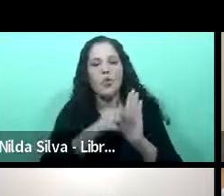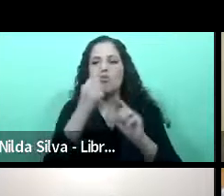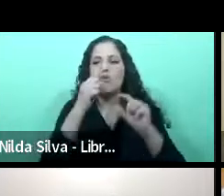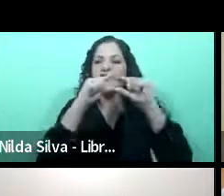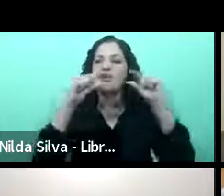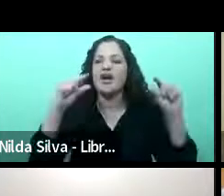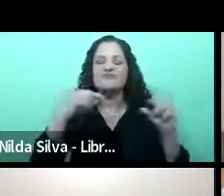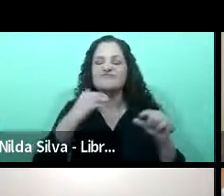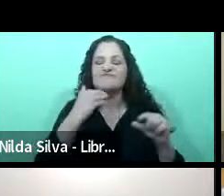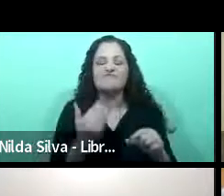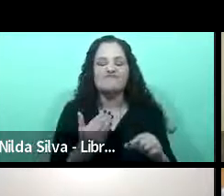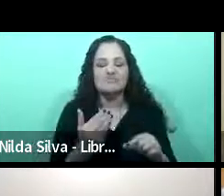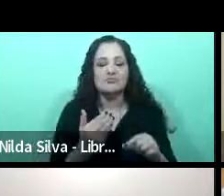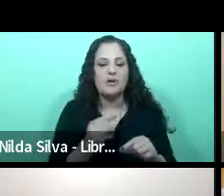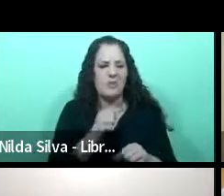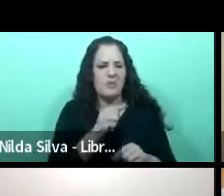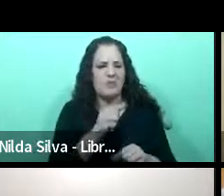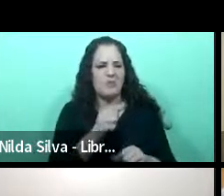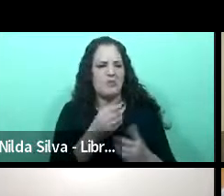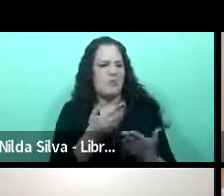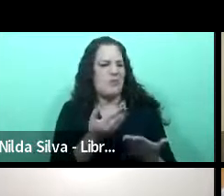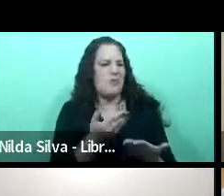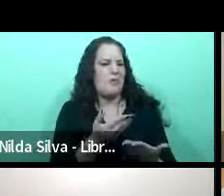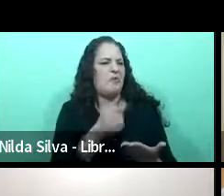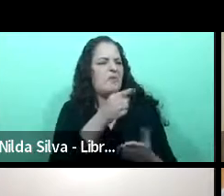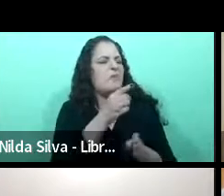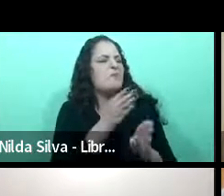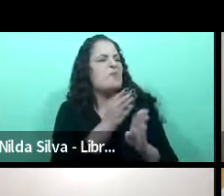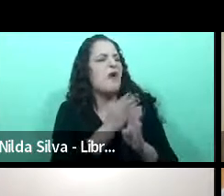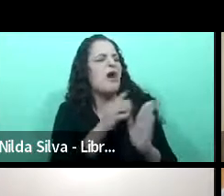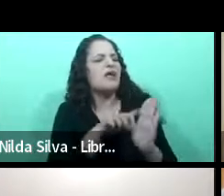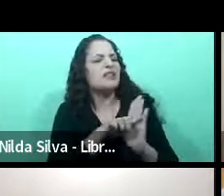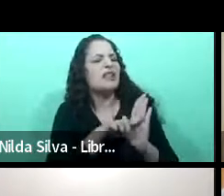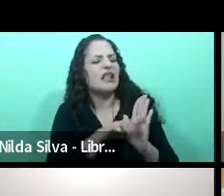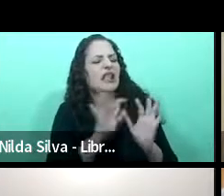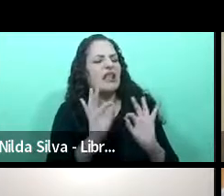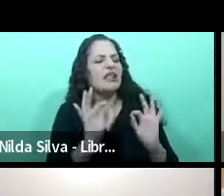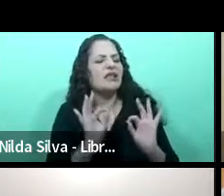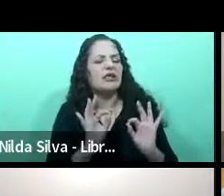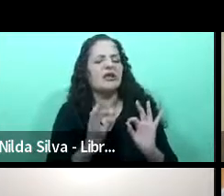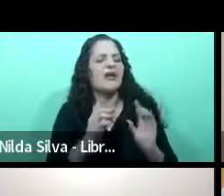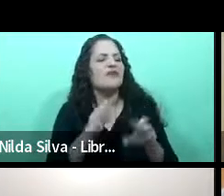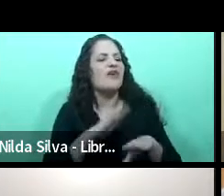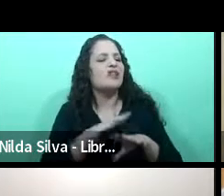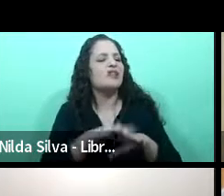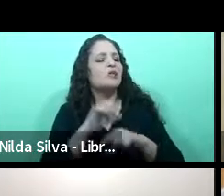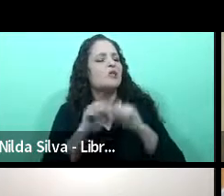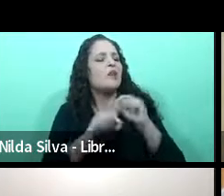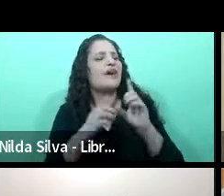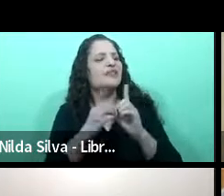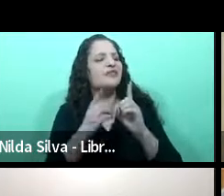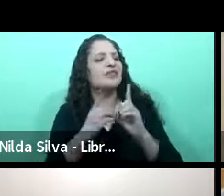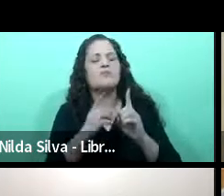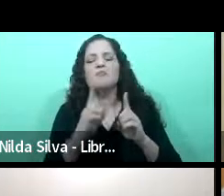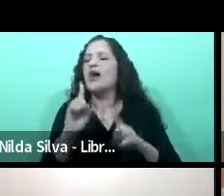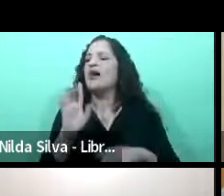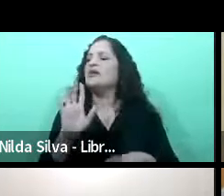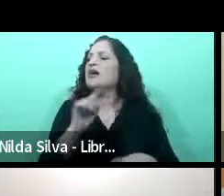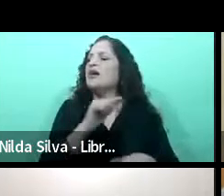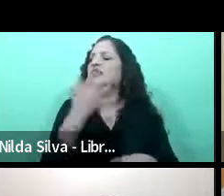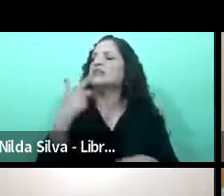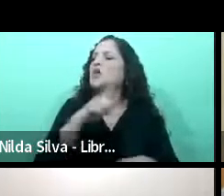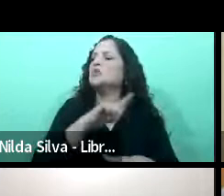frase. Ah, mas essa criança não tem laudo. O que você está fazendo para atender essa criança? Não, mas ele não tem laudo. Mas para